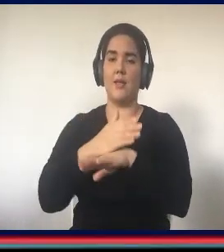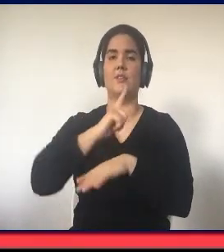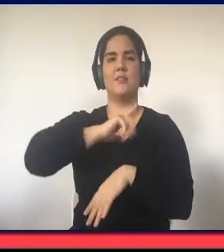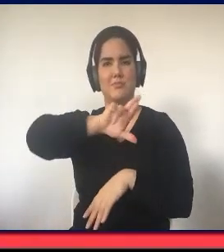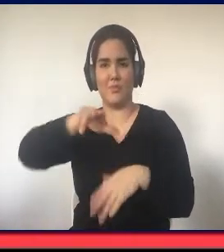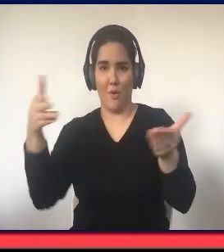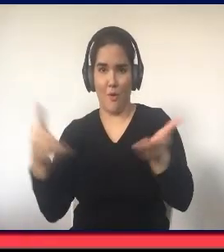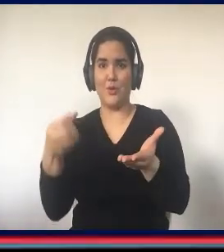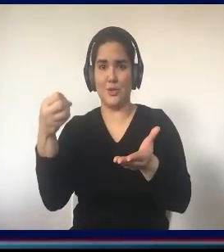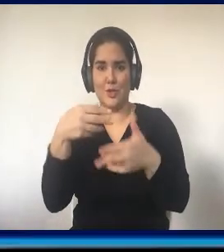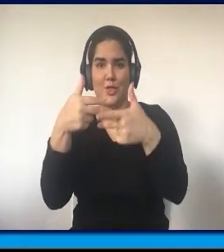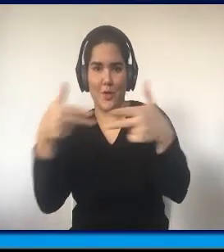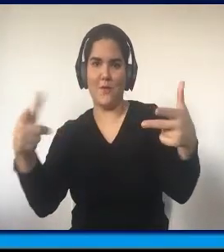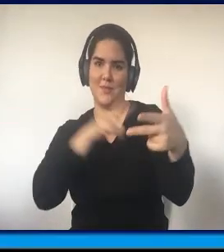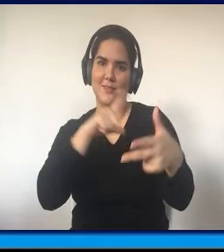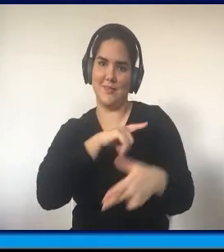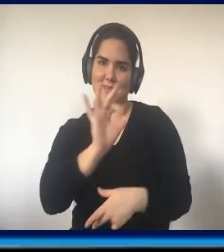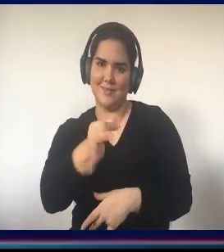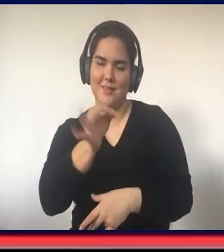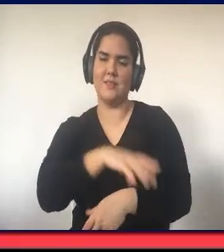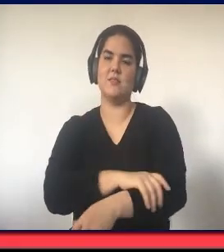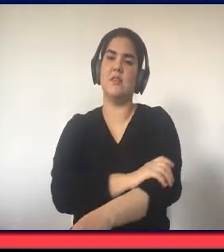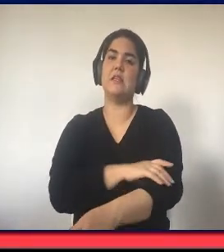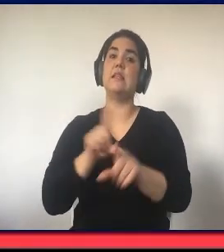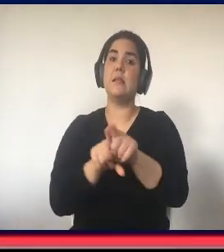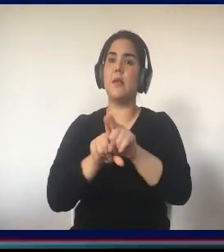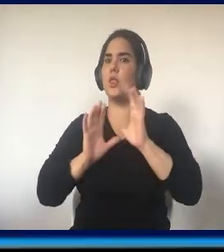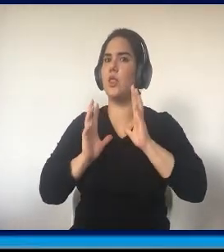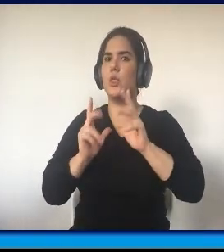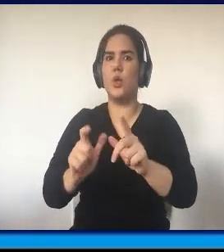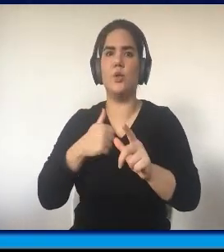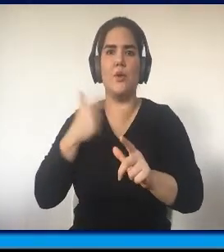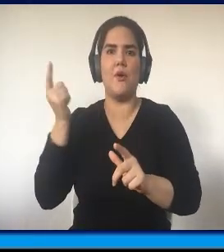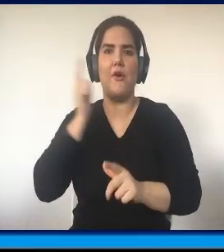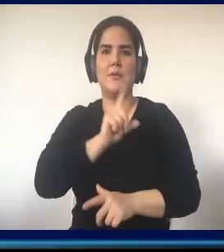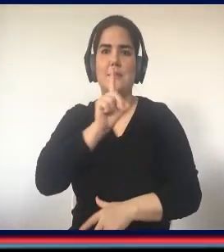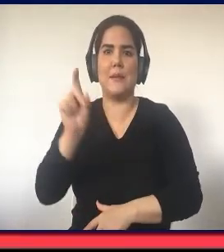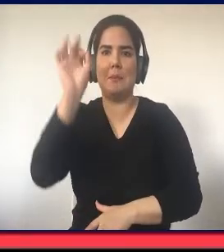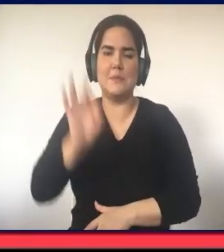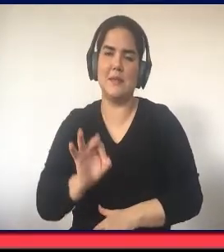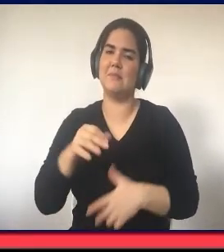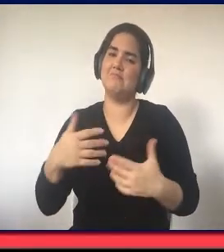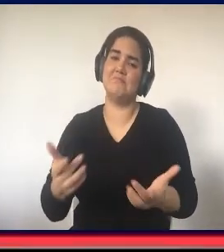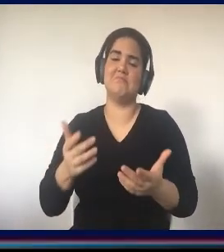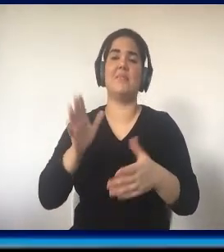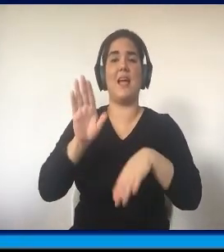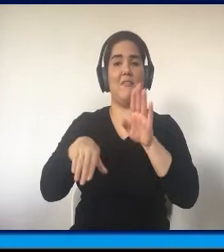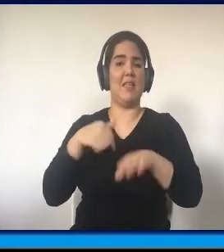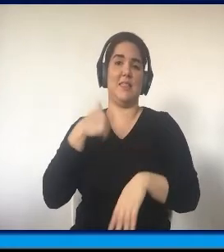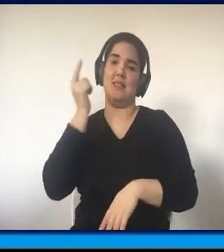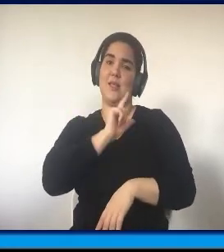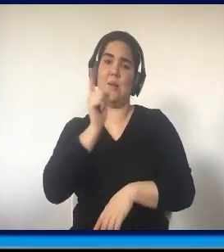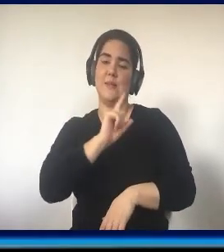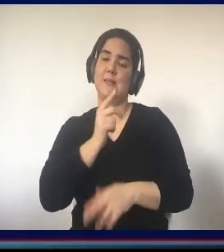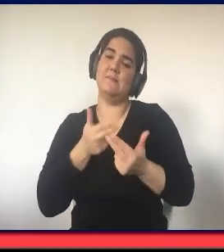tudo tá certo. E nem tudo dá certo, às vezes. Tem coisa que dá muito errada. Sem crise, passa pra próxima, né? Aprendeu